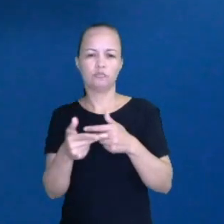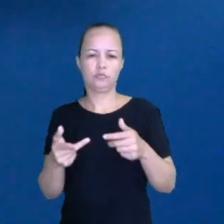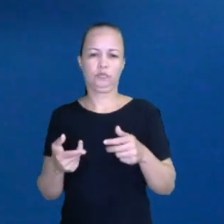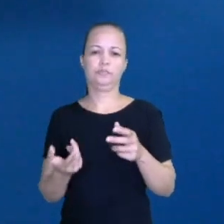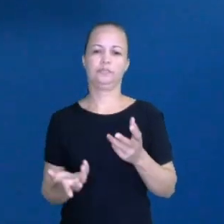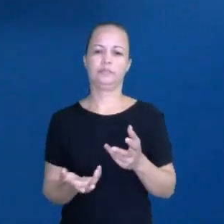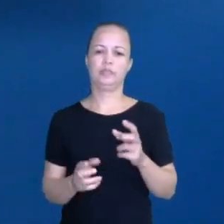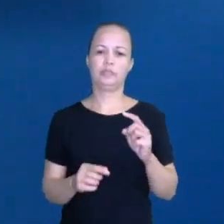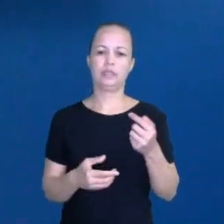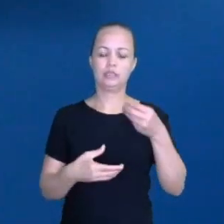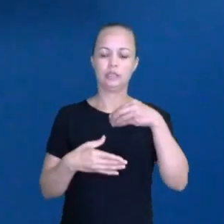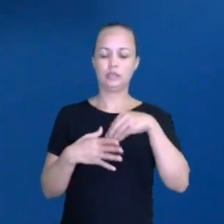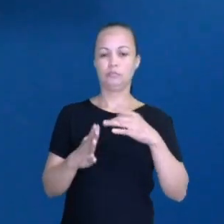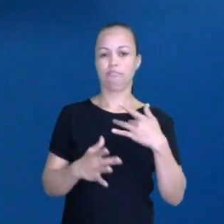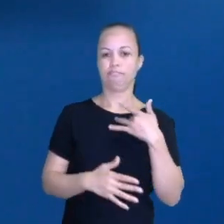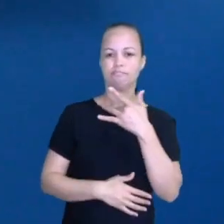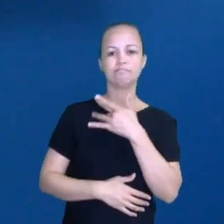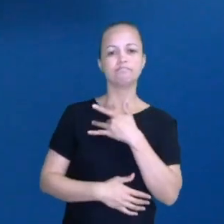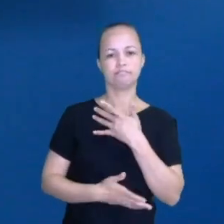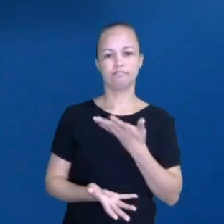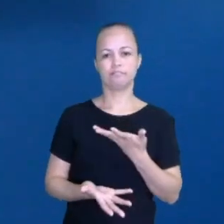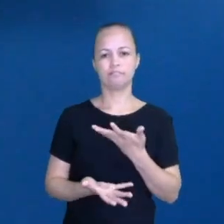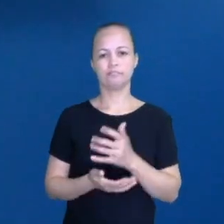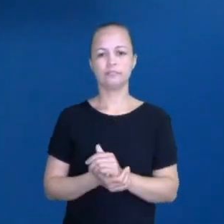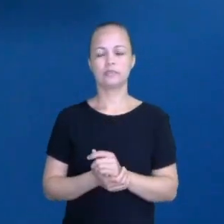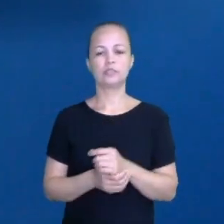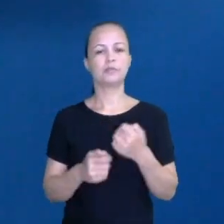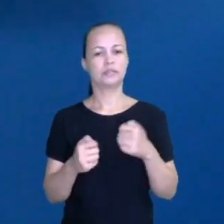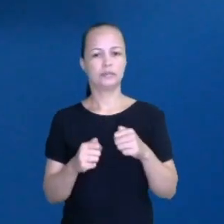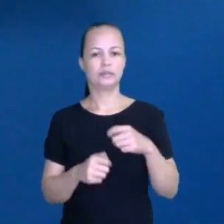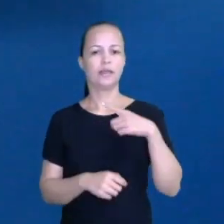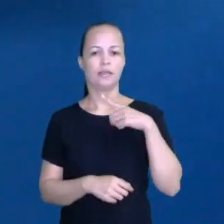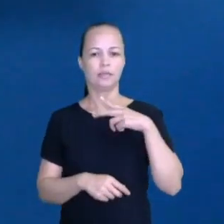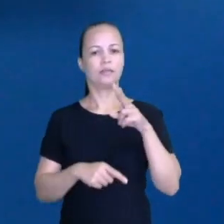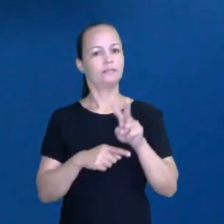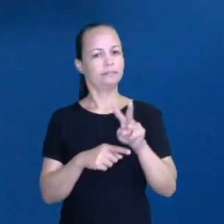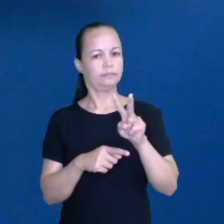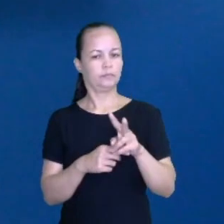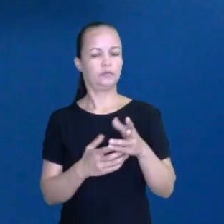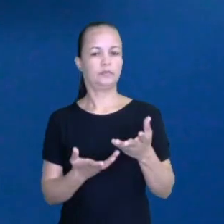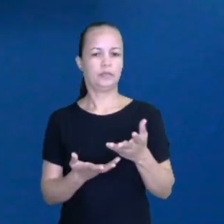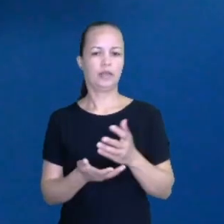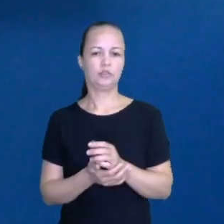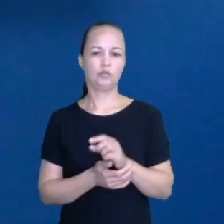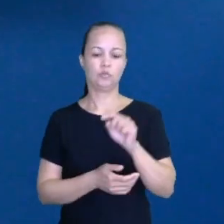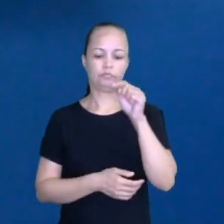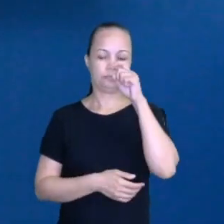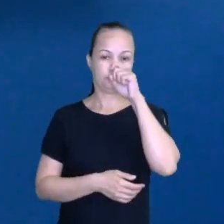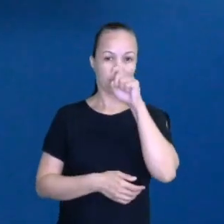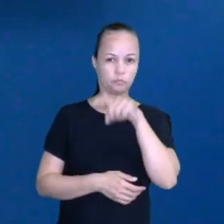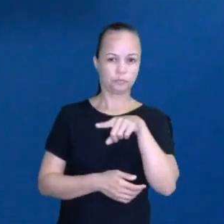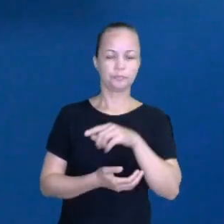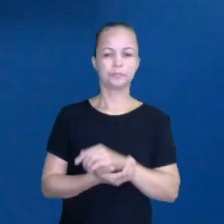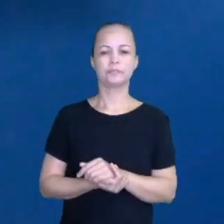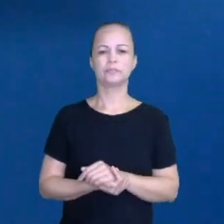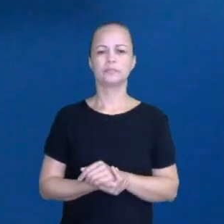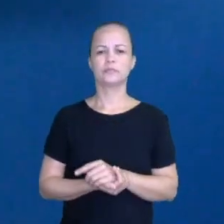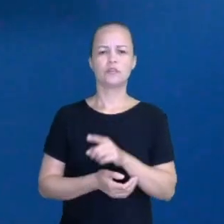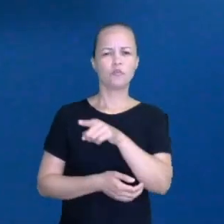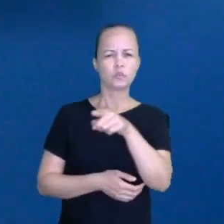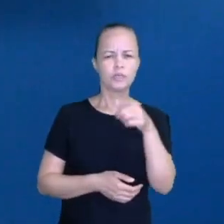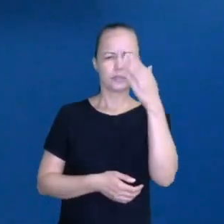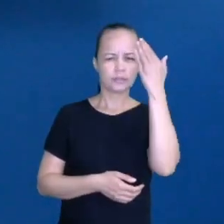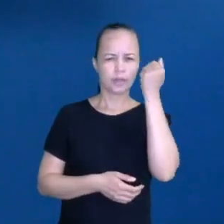coisas ruins para a nossa saúde e a gente precisa ter muito cuidado com esse lixo, tá ok? Você sabe quanto tempo